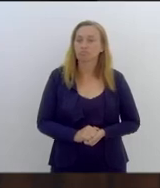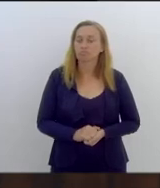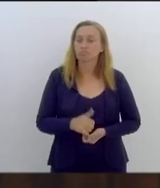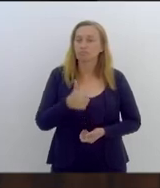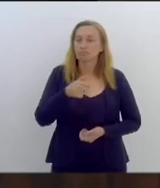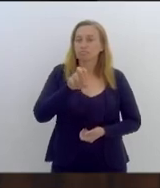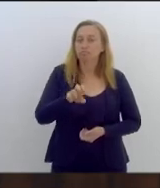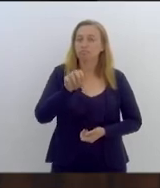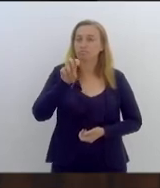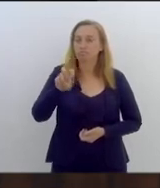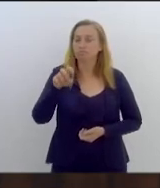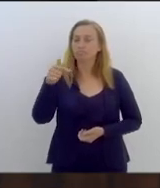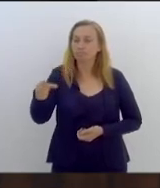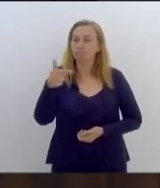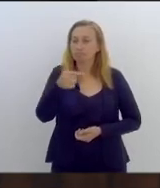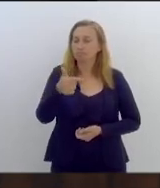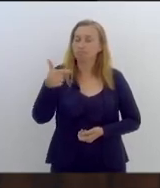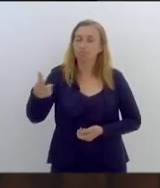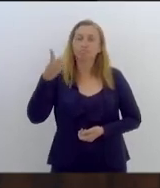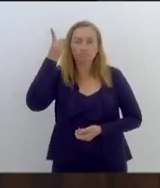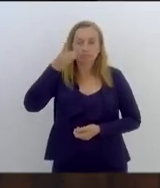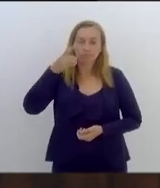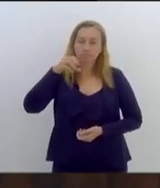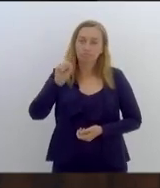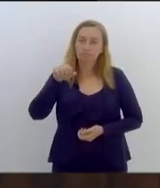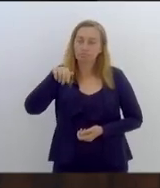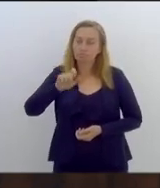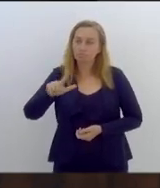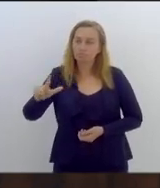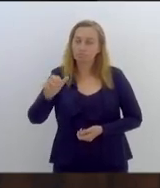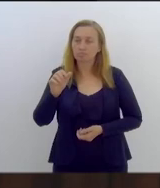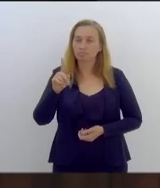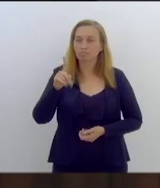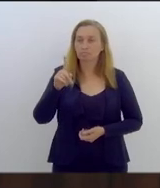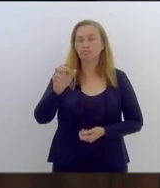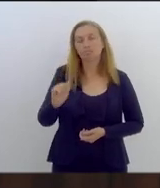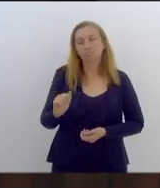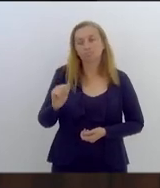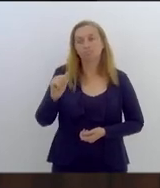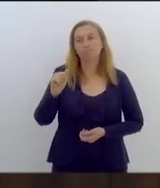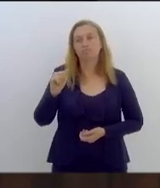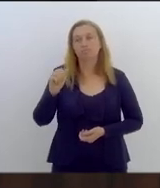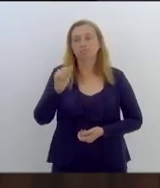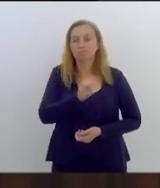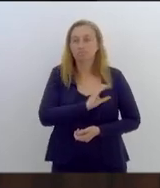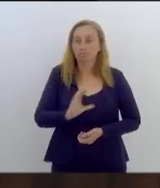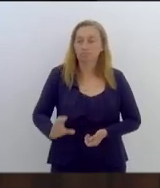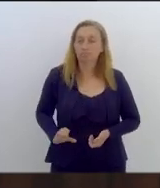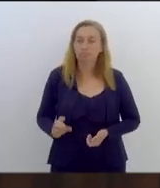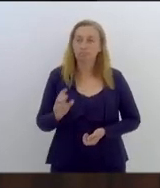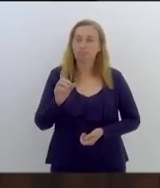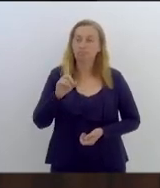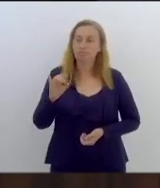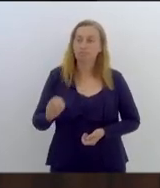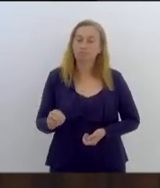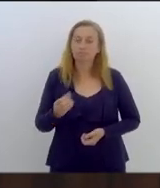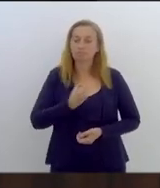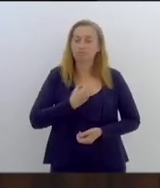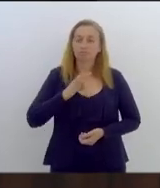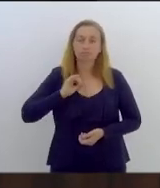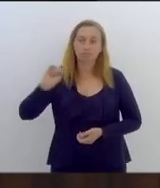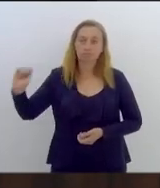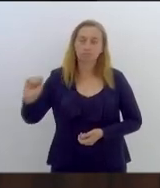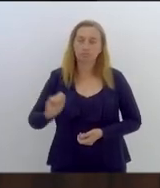número 1557 de 22, de autoria do deputado Samuel Malafaia, Alana Passos, André Siciliano e Marcelo Dino. Concede medalha Tiradentes, seu